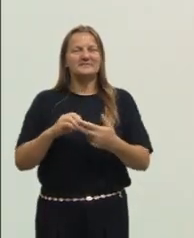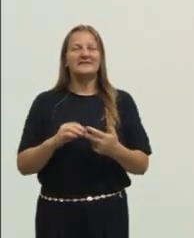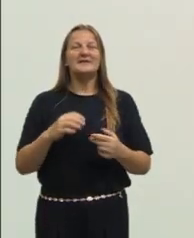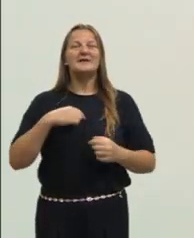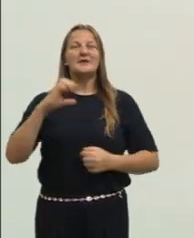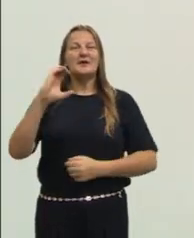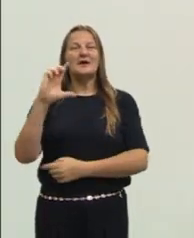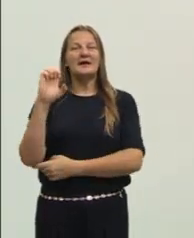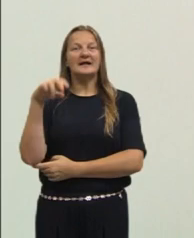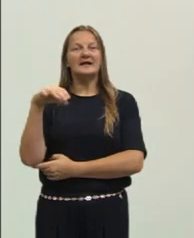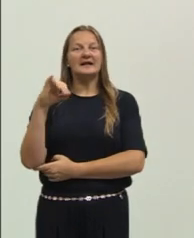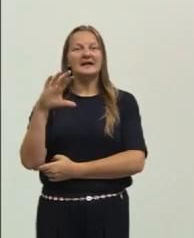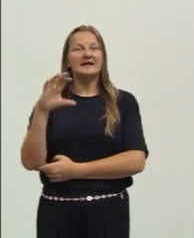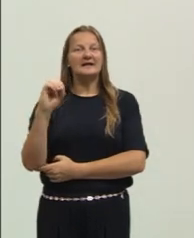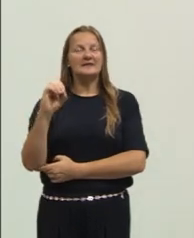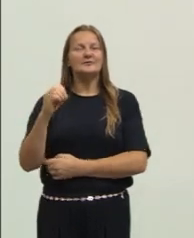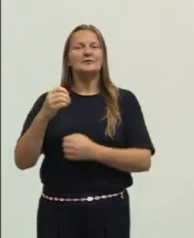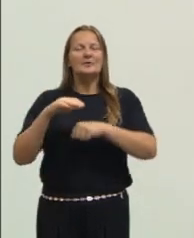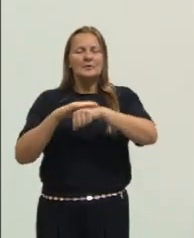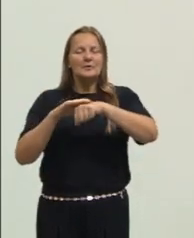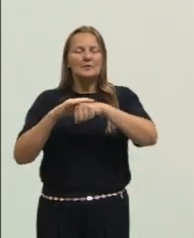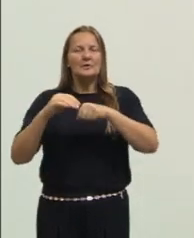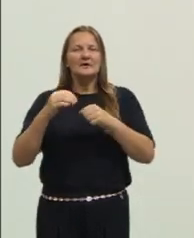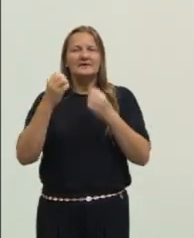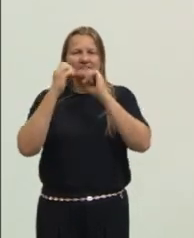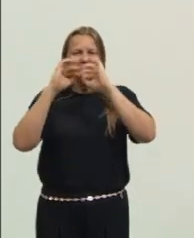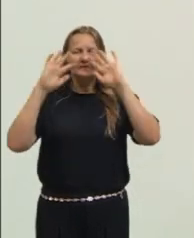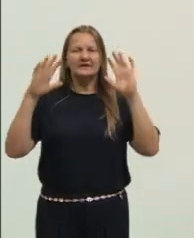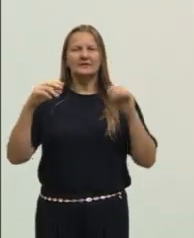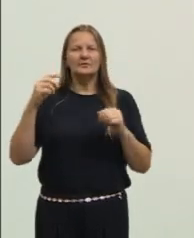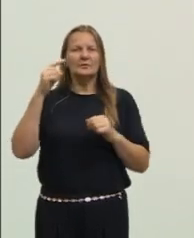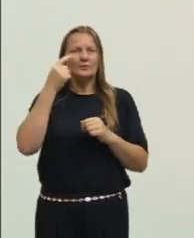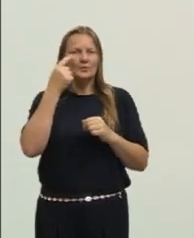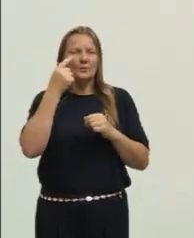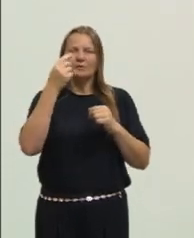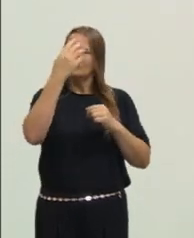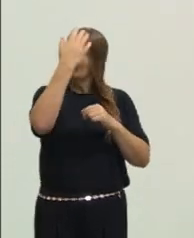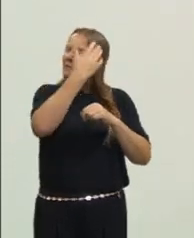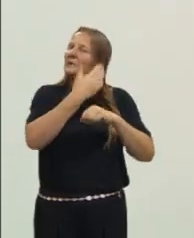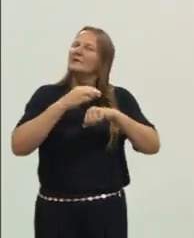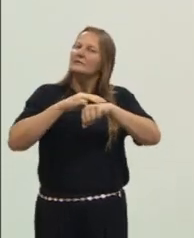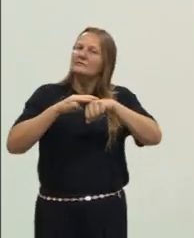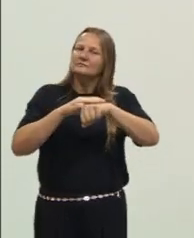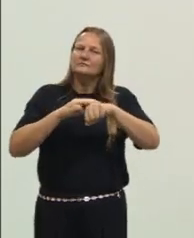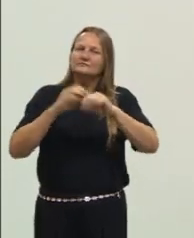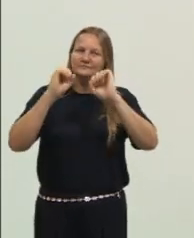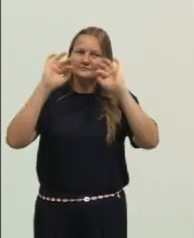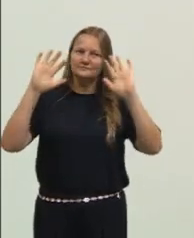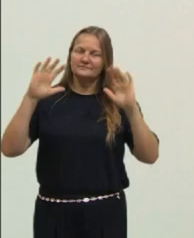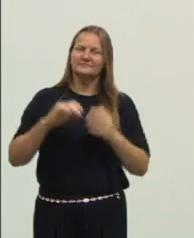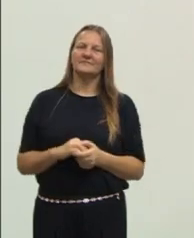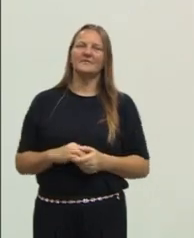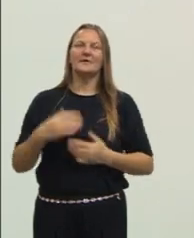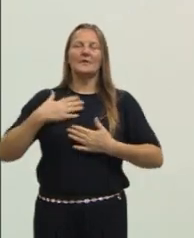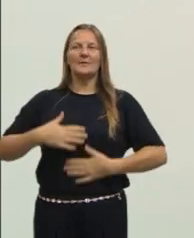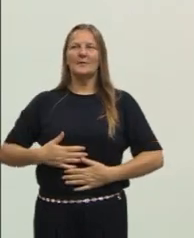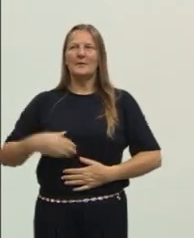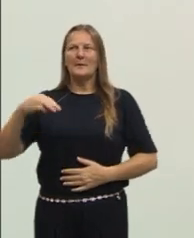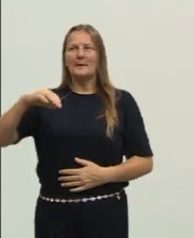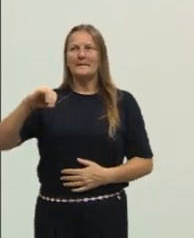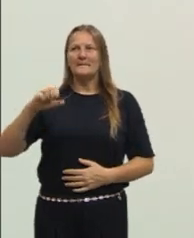amazoneto só sujeito de pele clara tem olhos e cabelos castanhos Claros uma camiseta Magenta do projeto